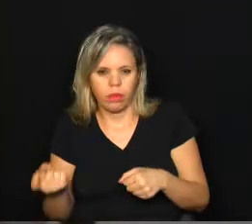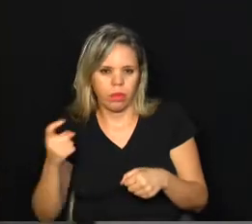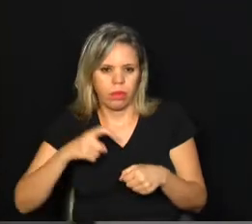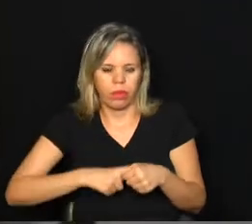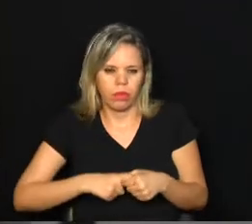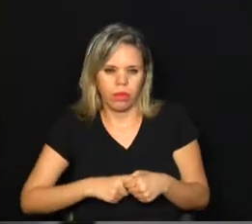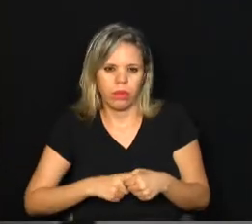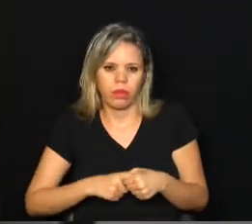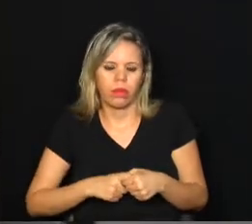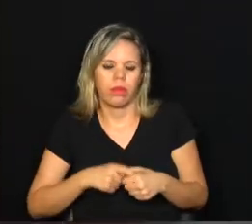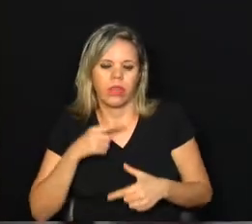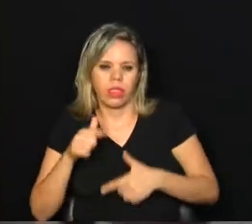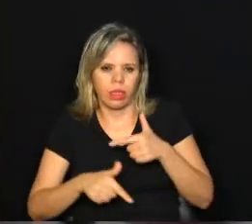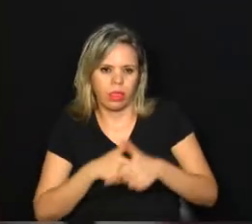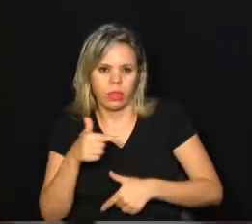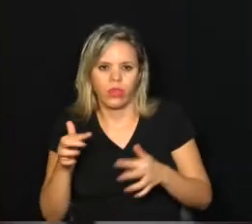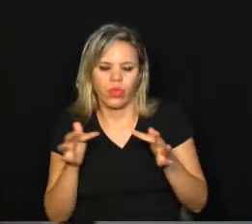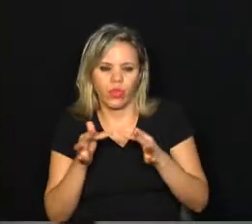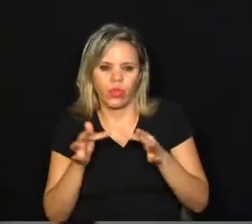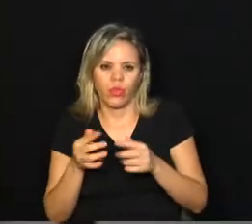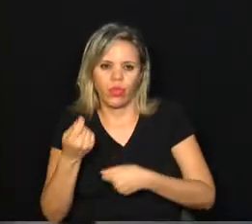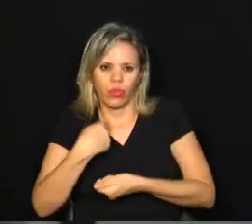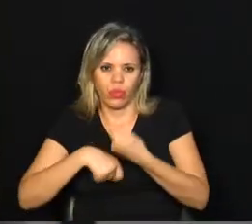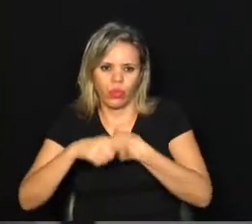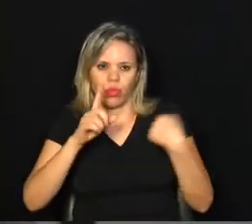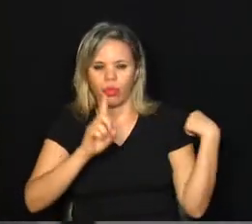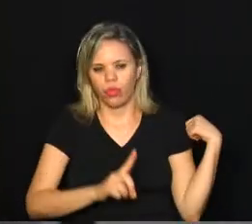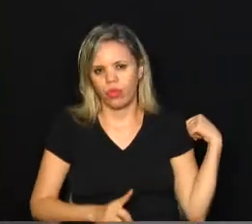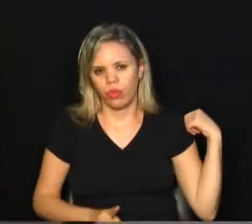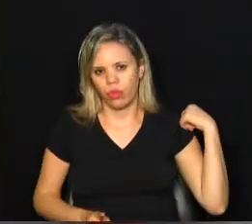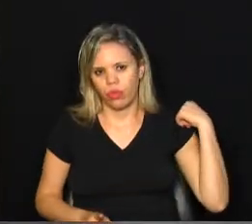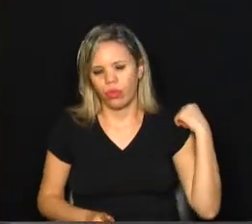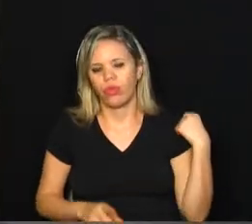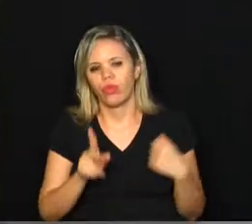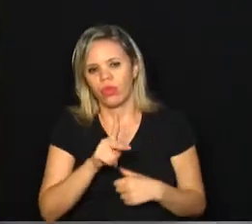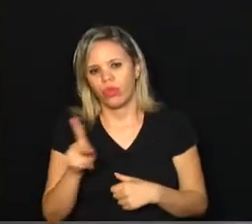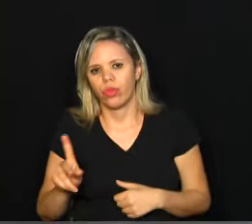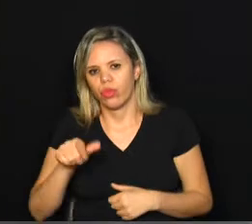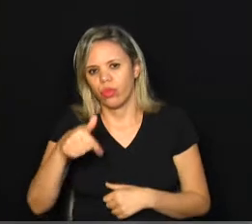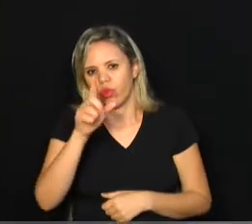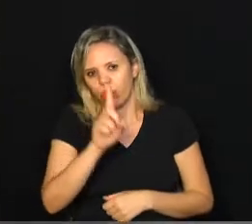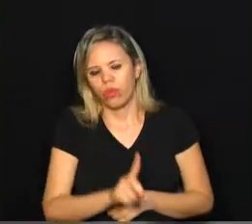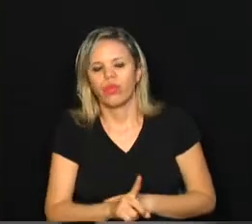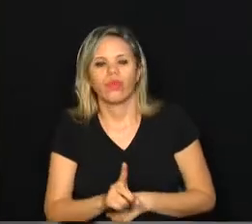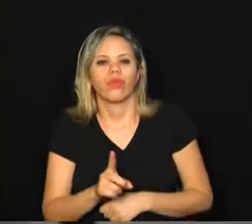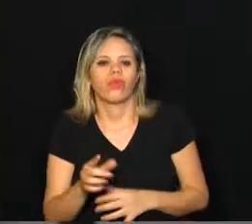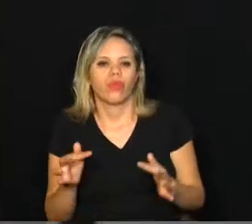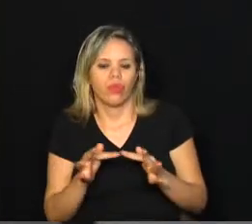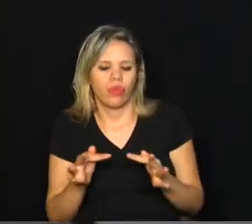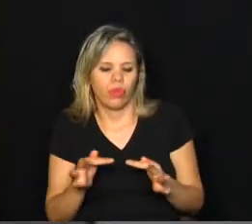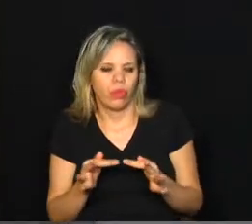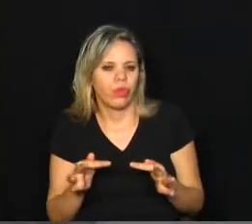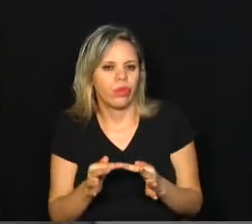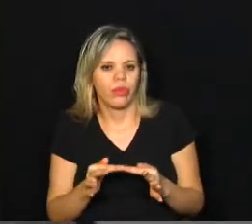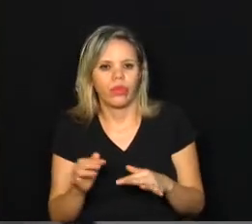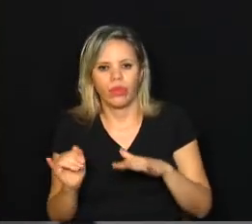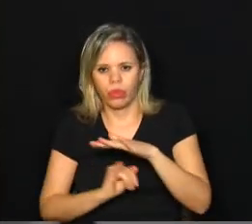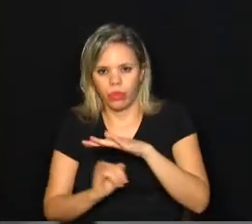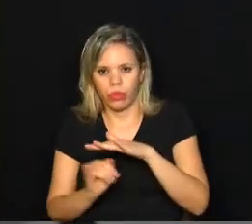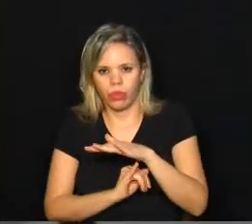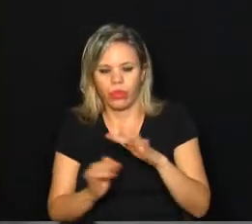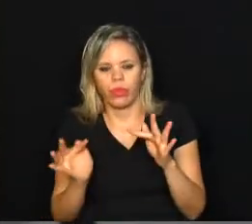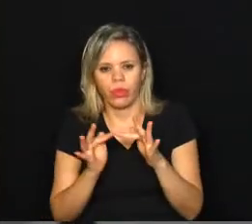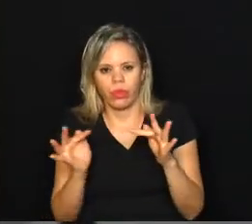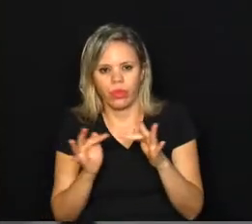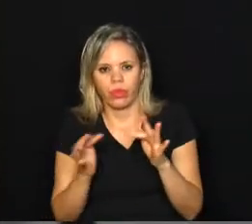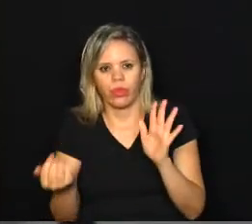de Física, uma área mais administrativa. Eu fui diretor associado do Instituto de Física, depois fui diretor do Instituto de Física, né? E o Instituto de Física Gleb Vatagen